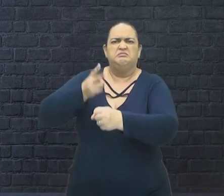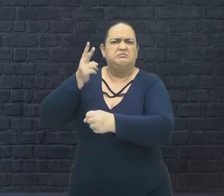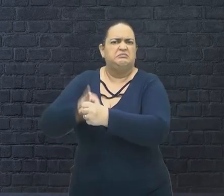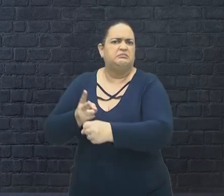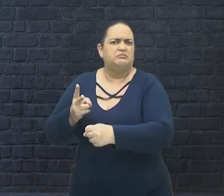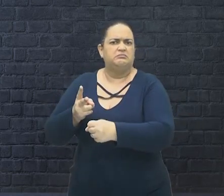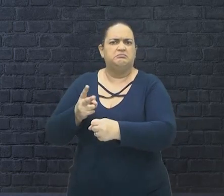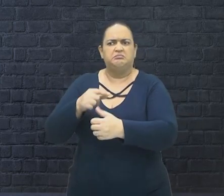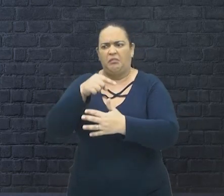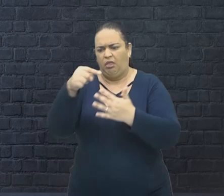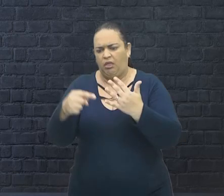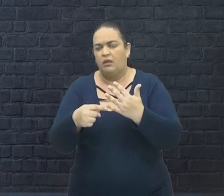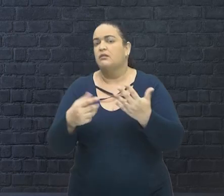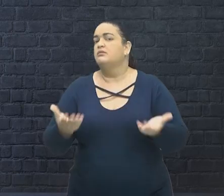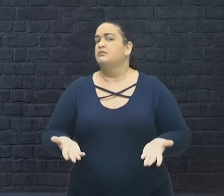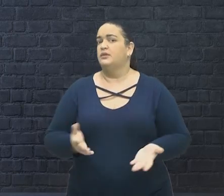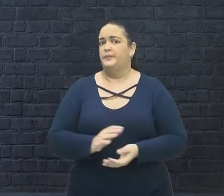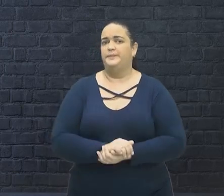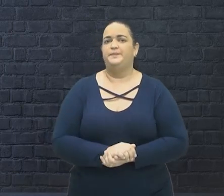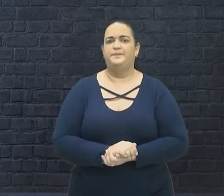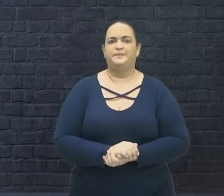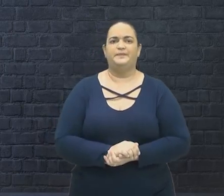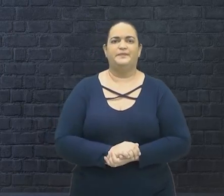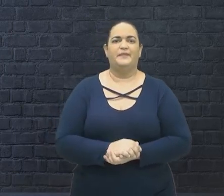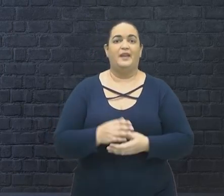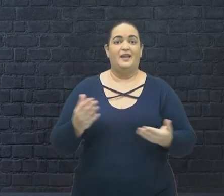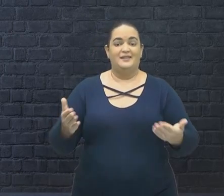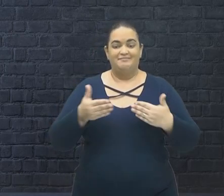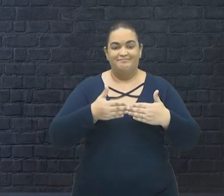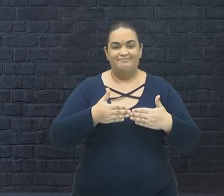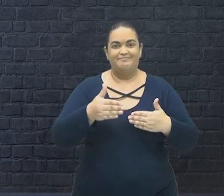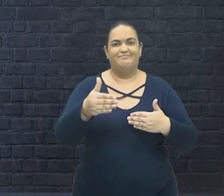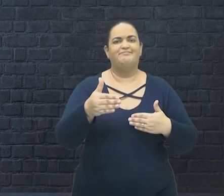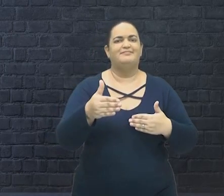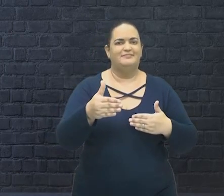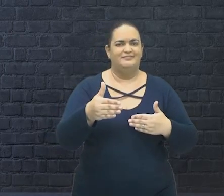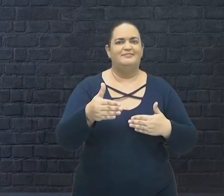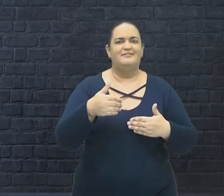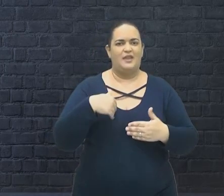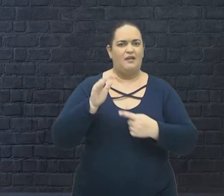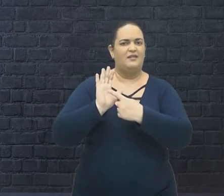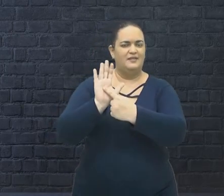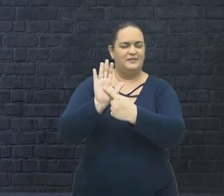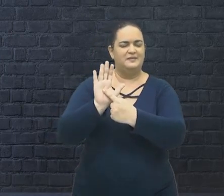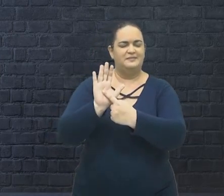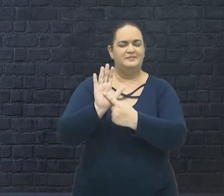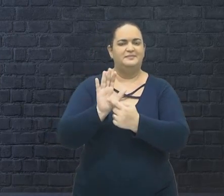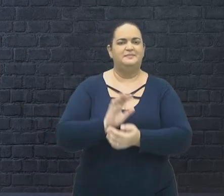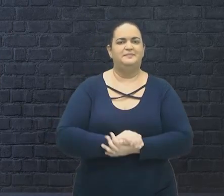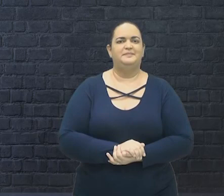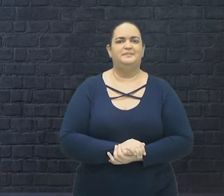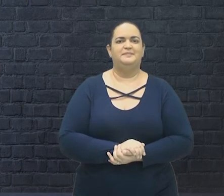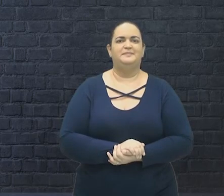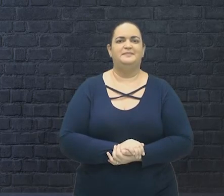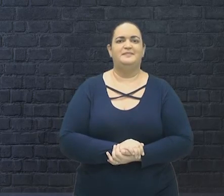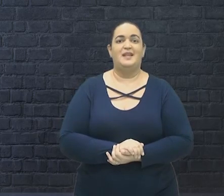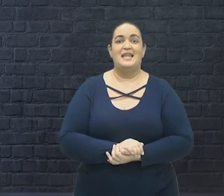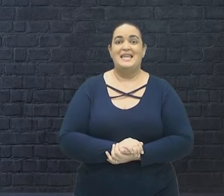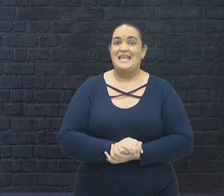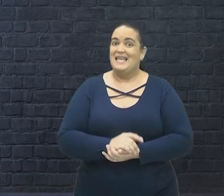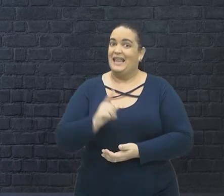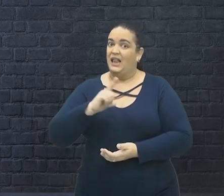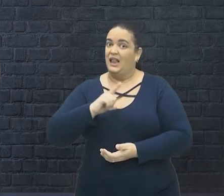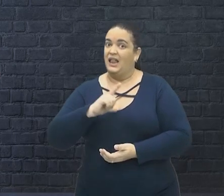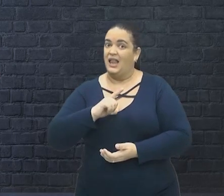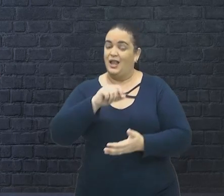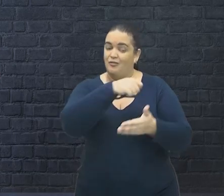as violências. Então, a partir, né, de agora, vou apresentar para vocês